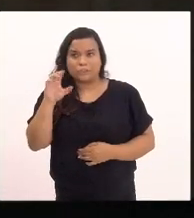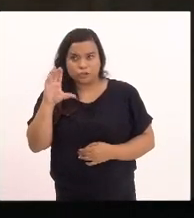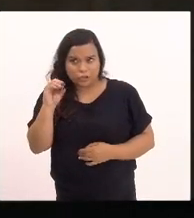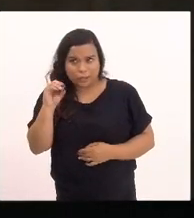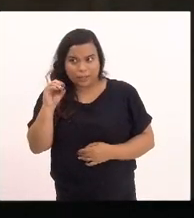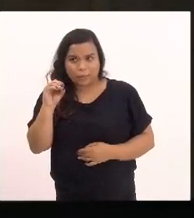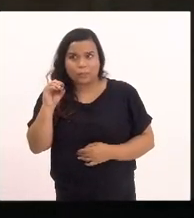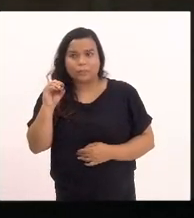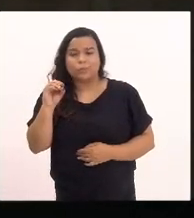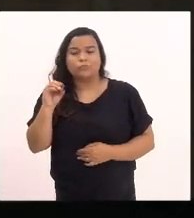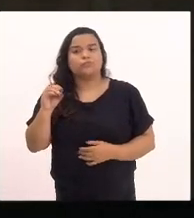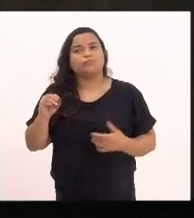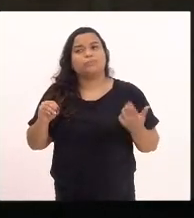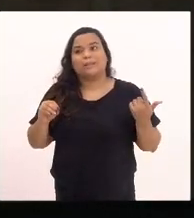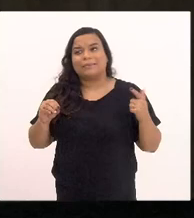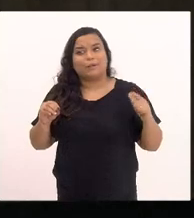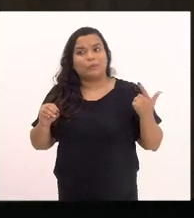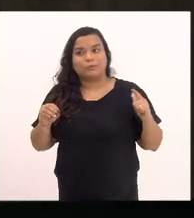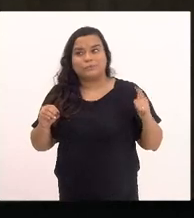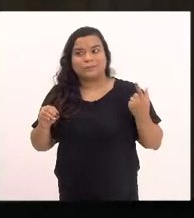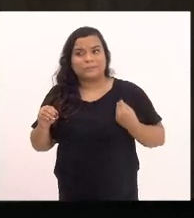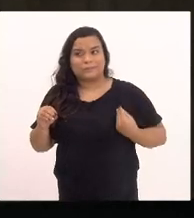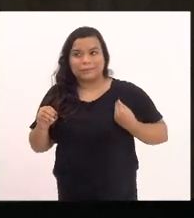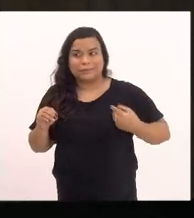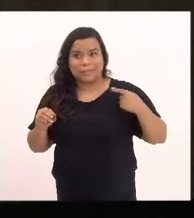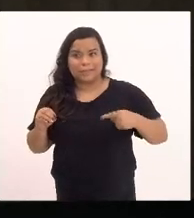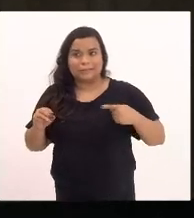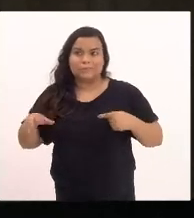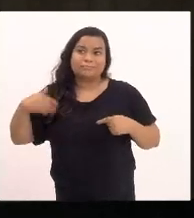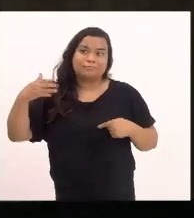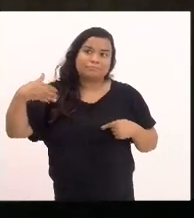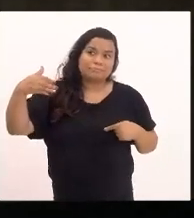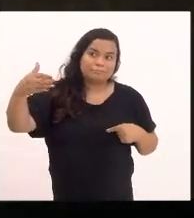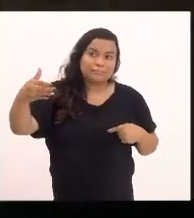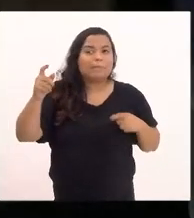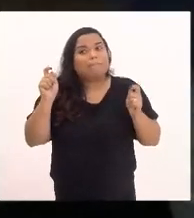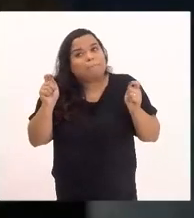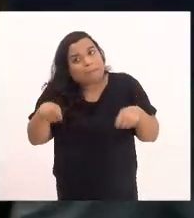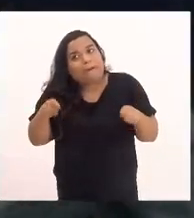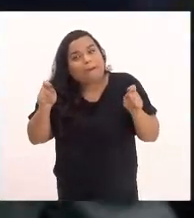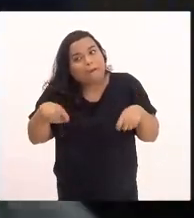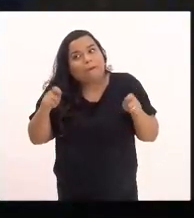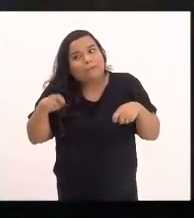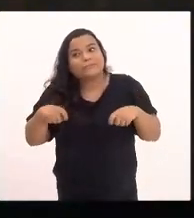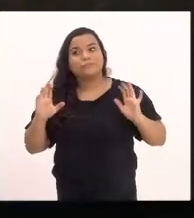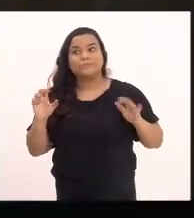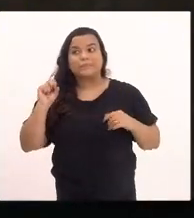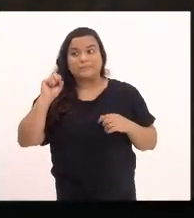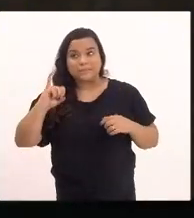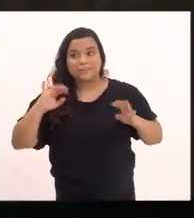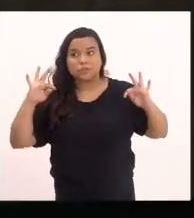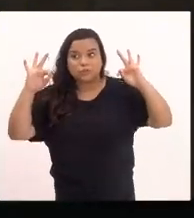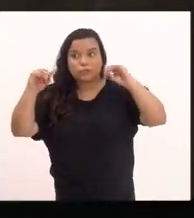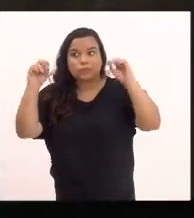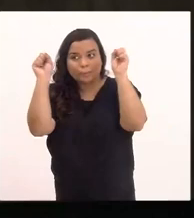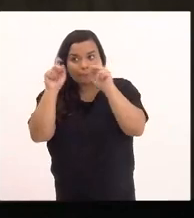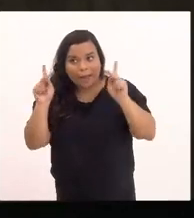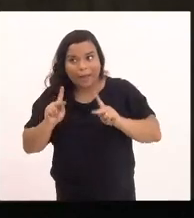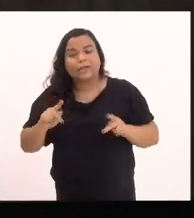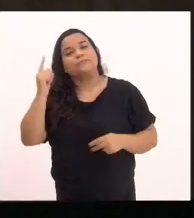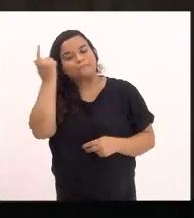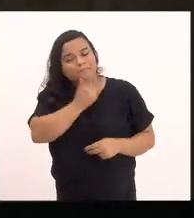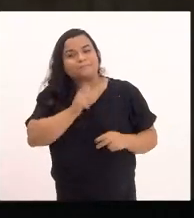não estará mais aqui depois de algum tempo. Quiçá, se tudo for pacificado,